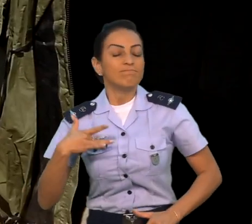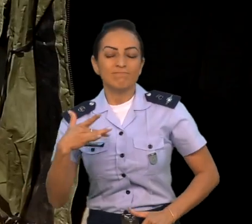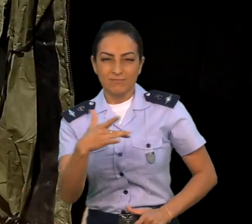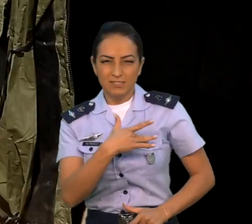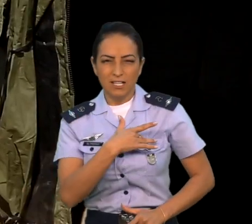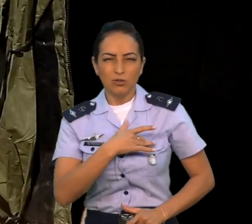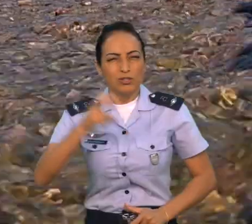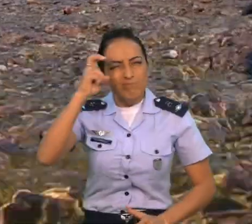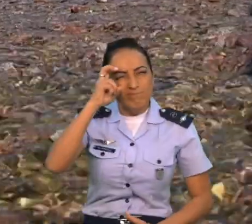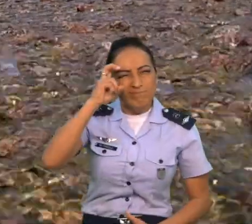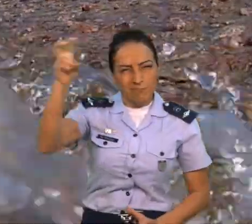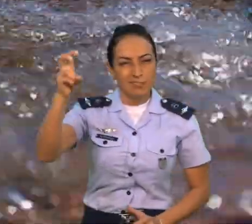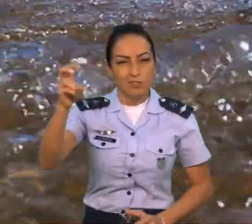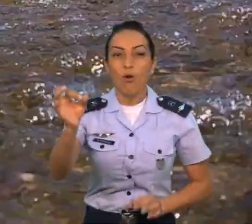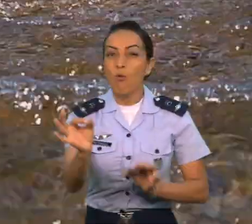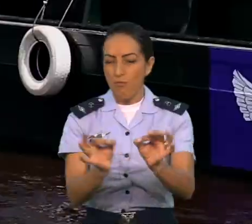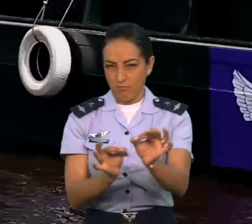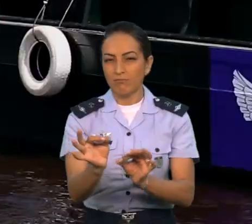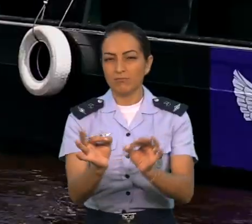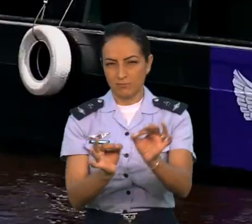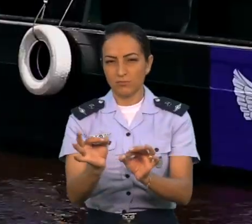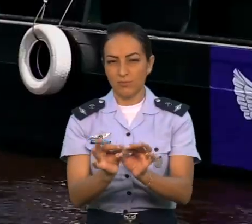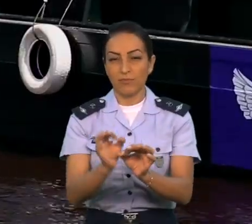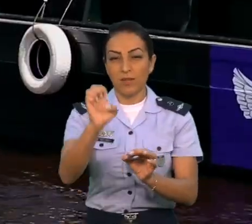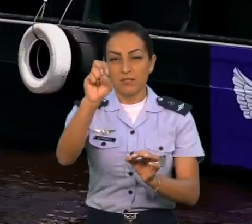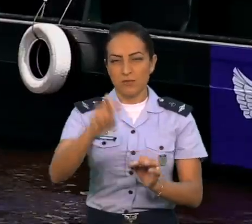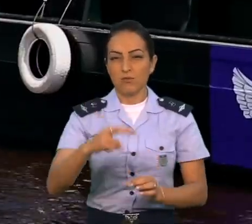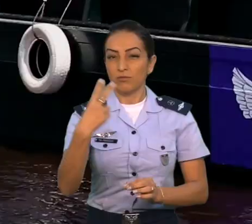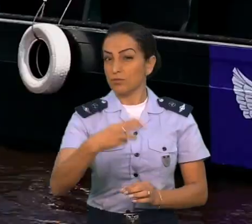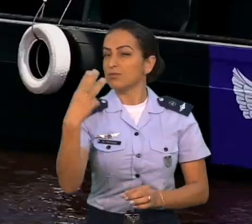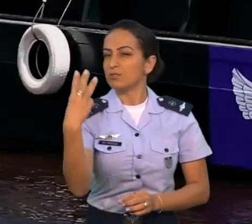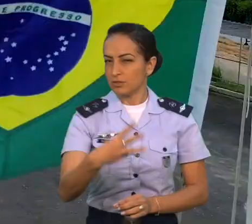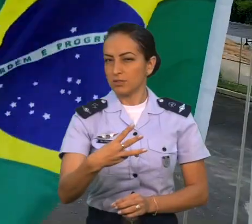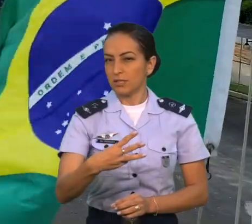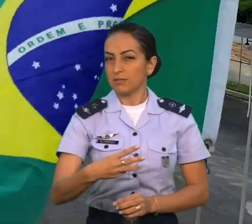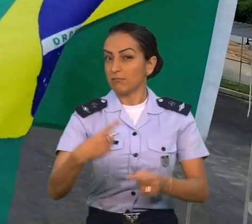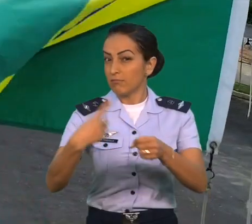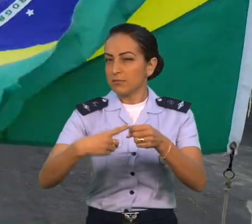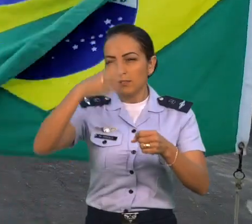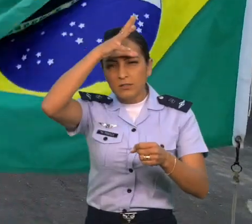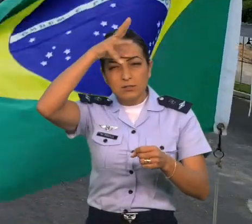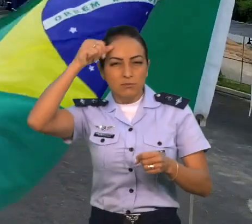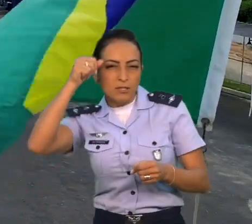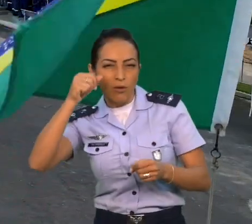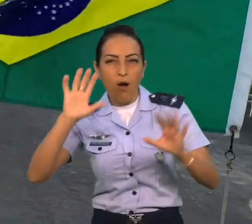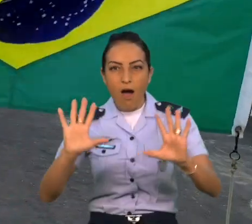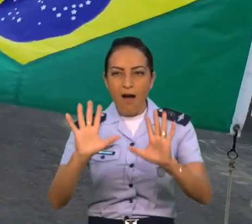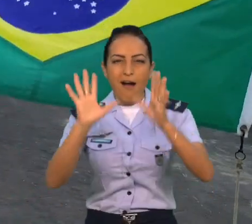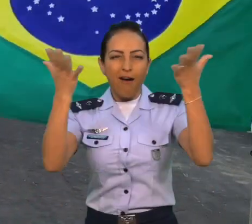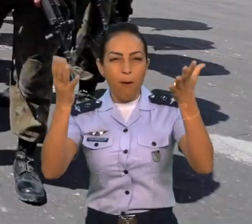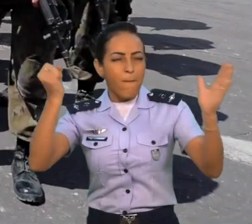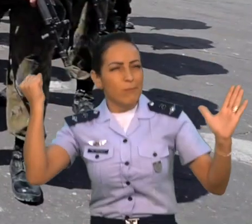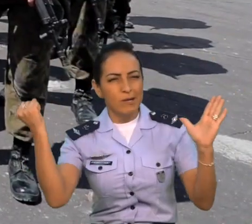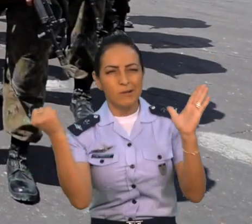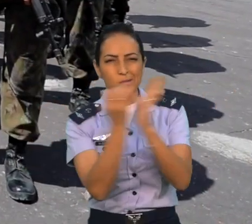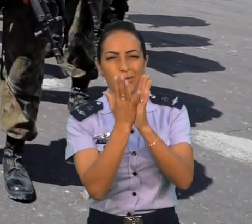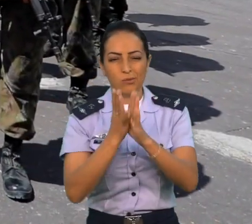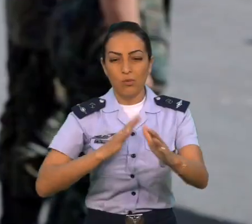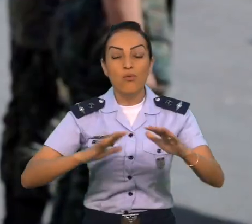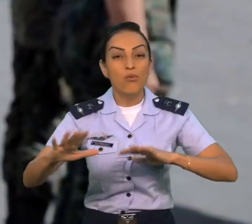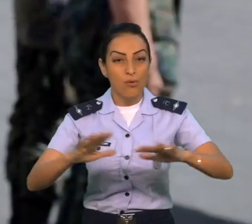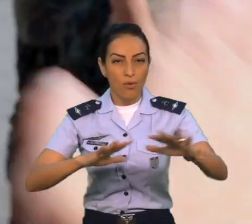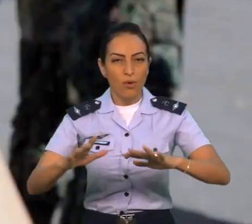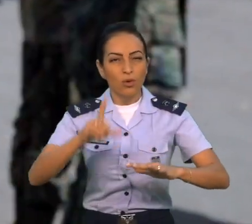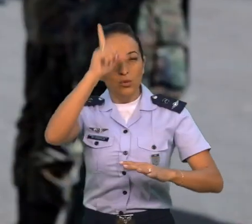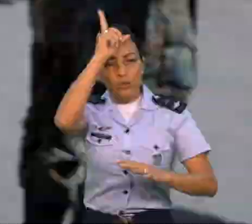e inteligência operacional Excelsior 2023 em Manaus. A solenidade marcou a mobilização